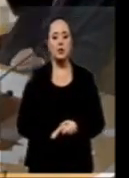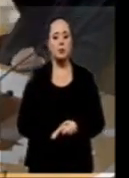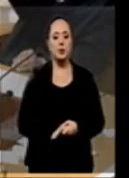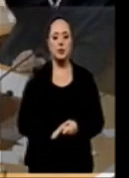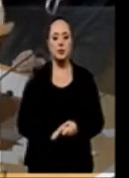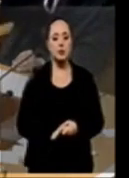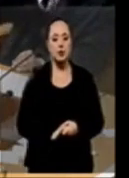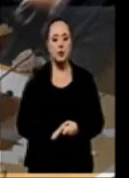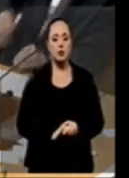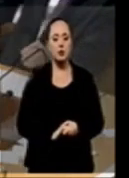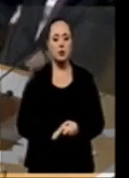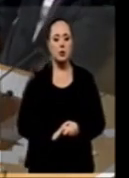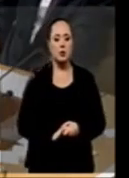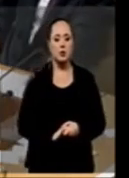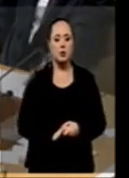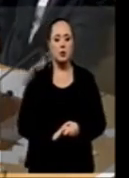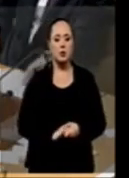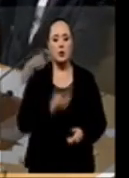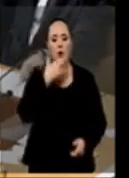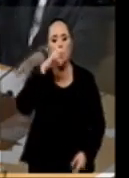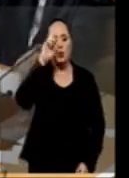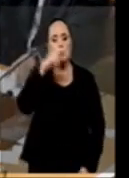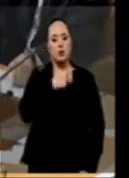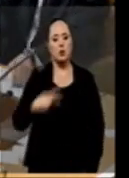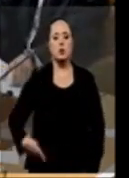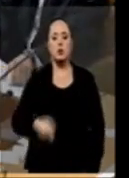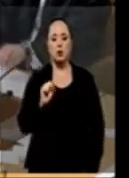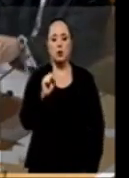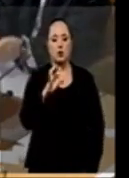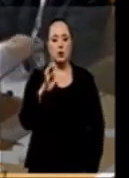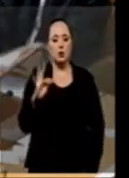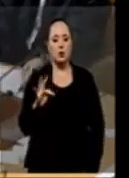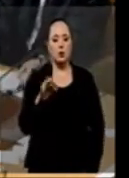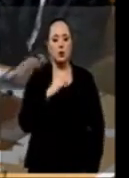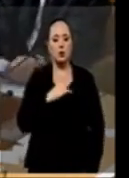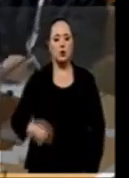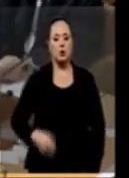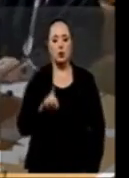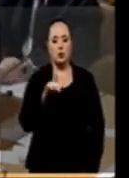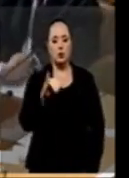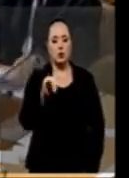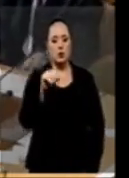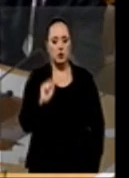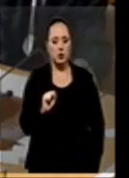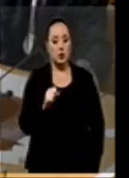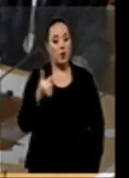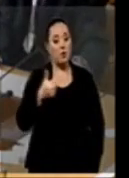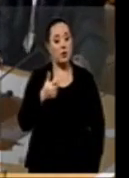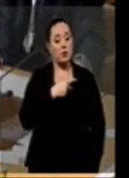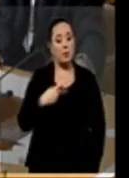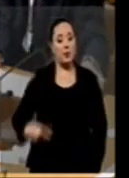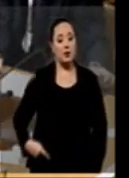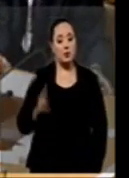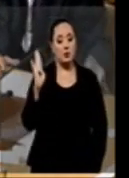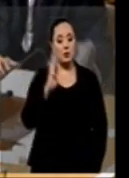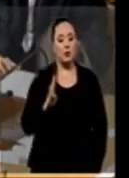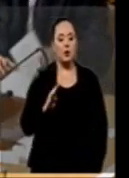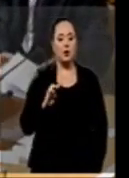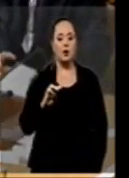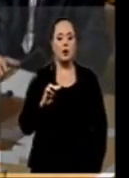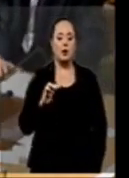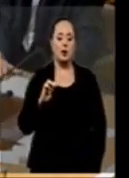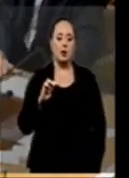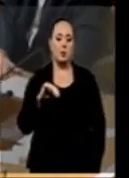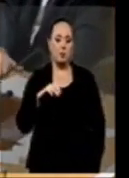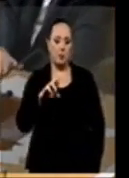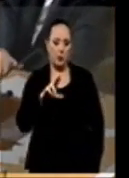se o presidente do supremo tribunal federal ministro dias tóffoli seu vice presidente da república milton mourão